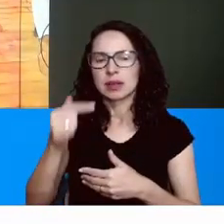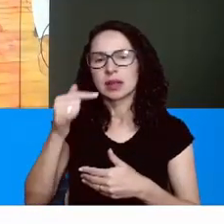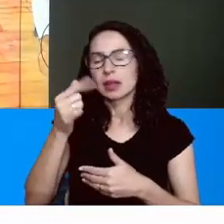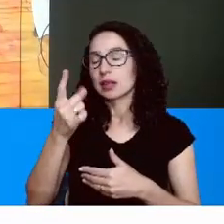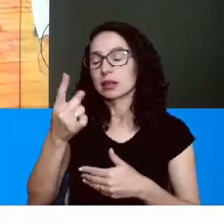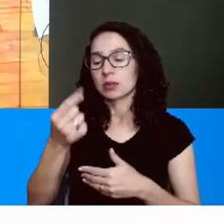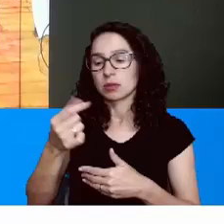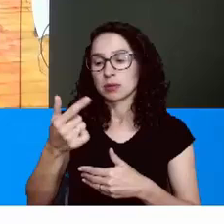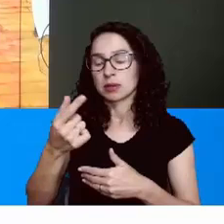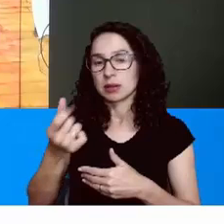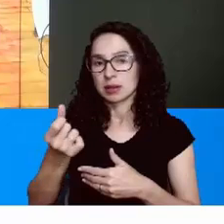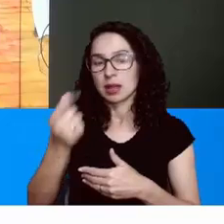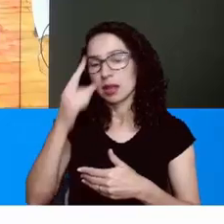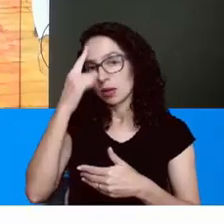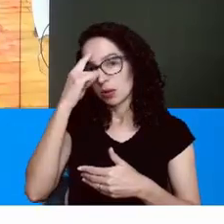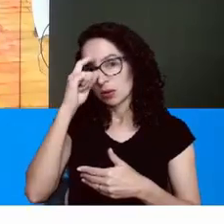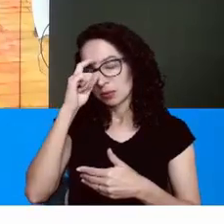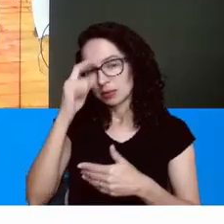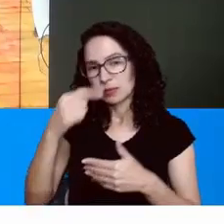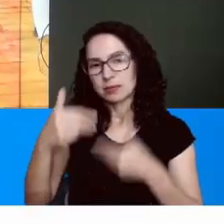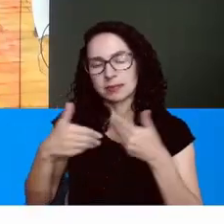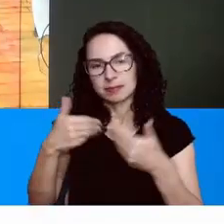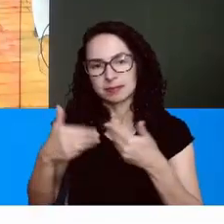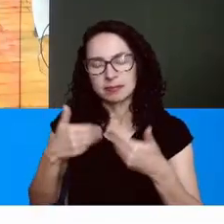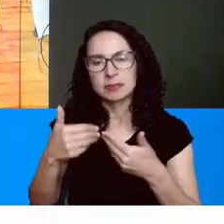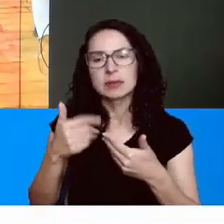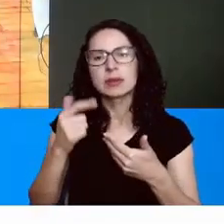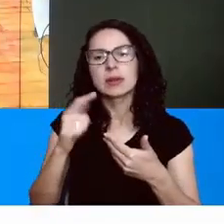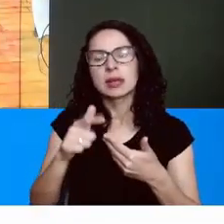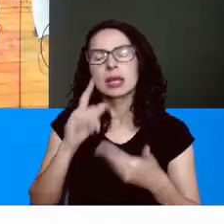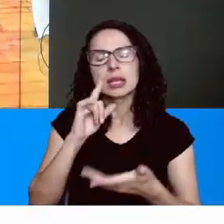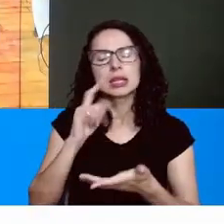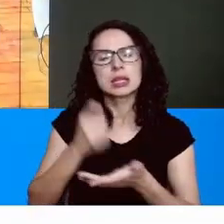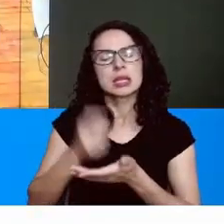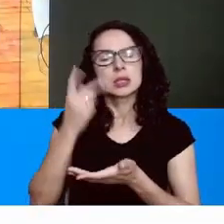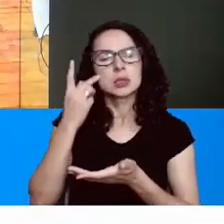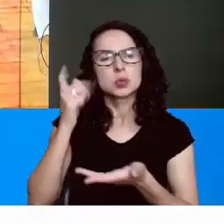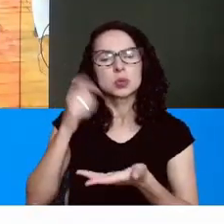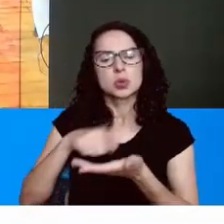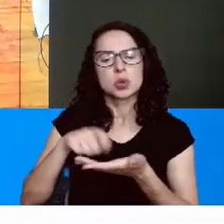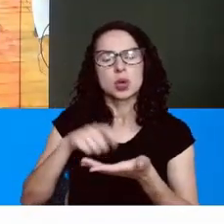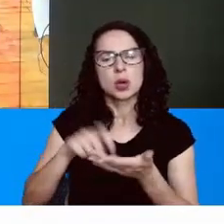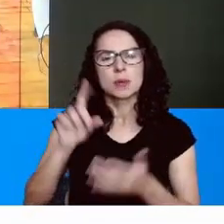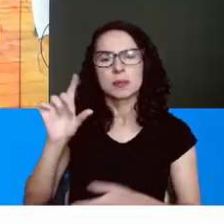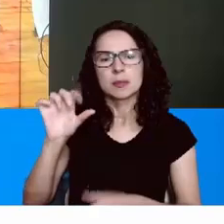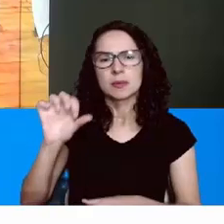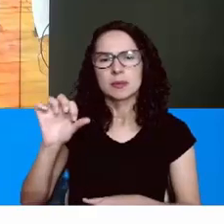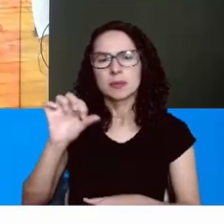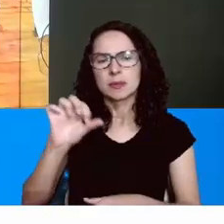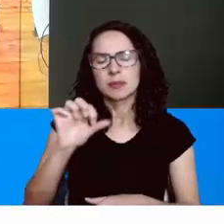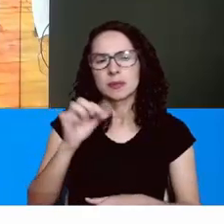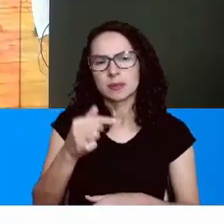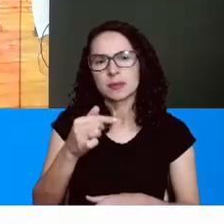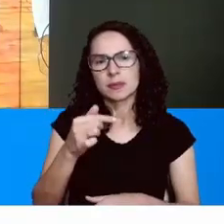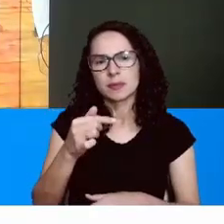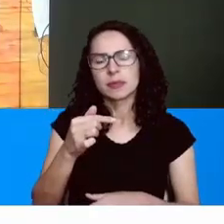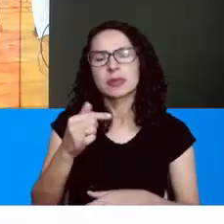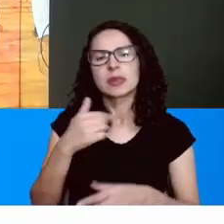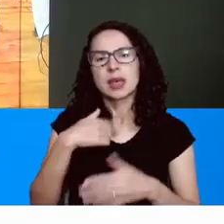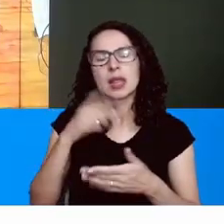reabilitação. Decidido a escrever sua história desde 1997 em um